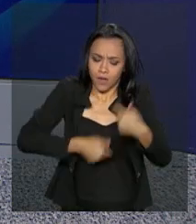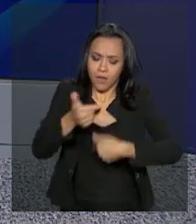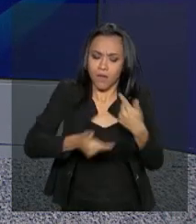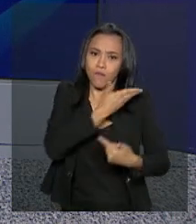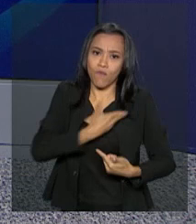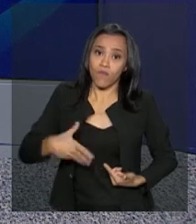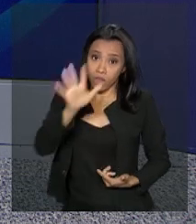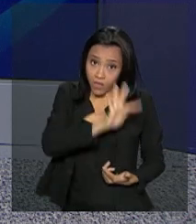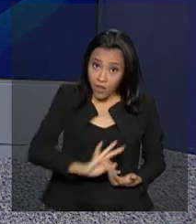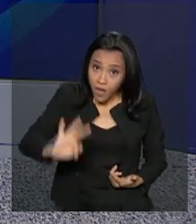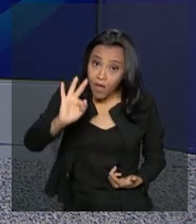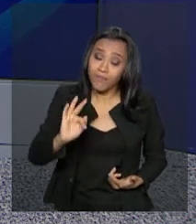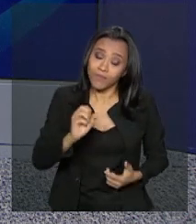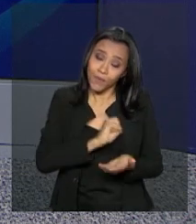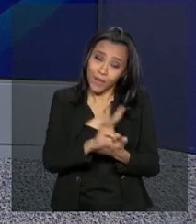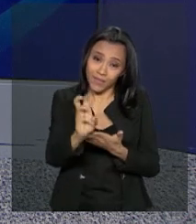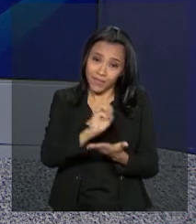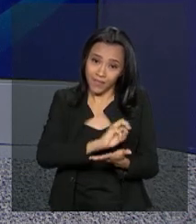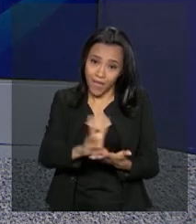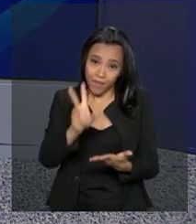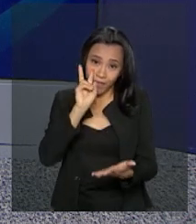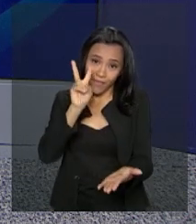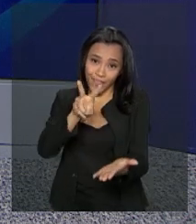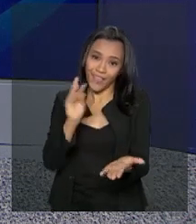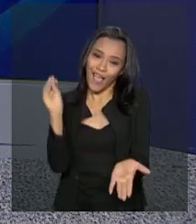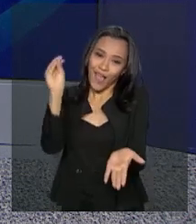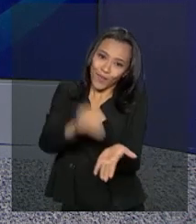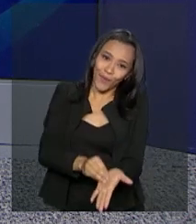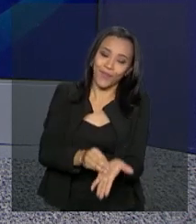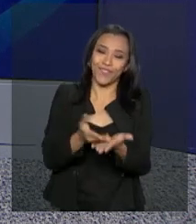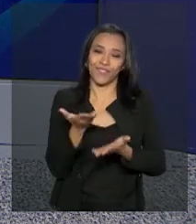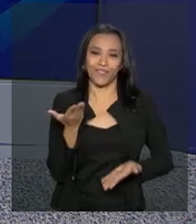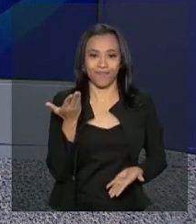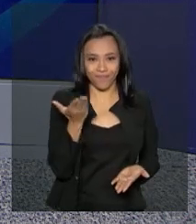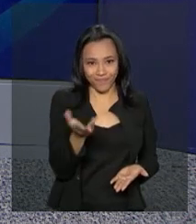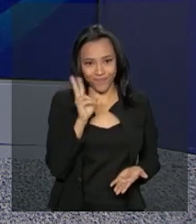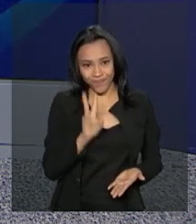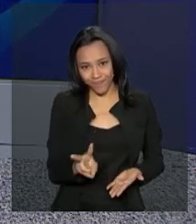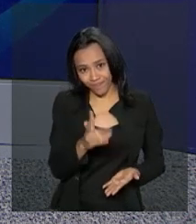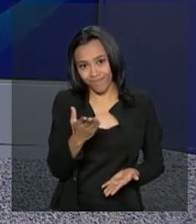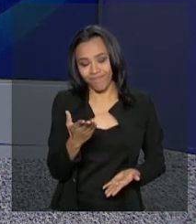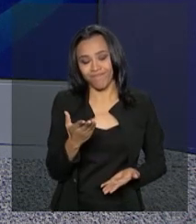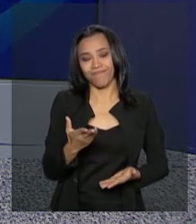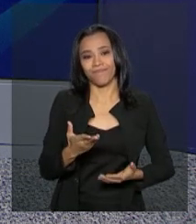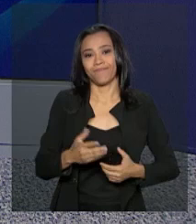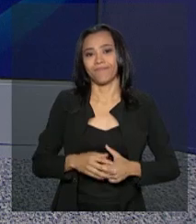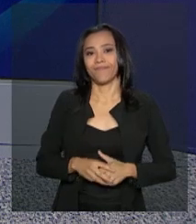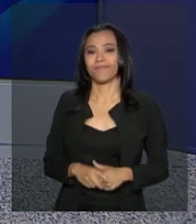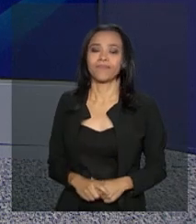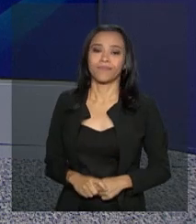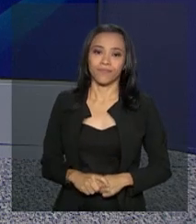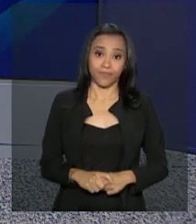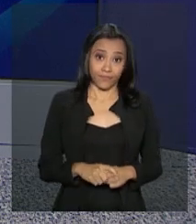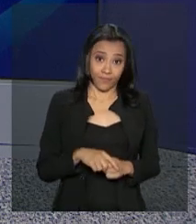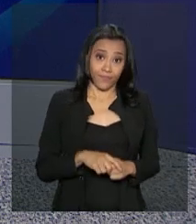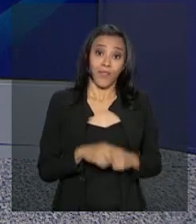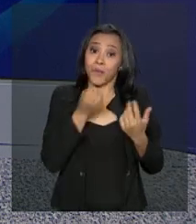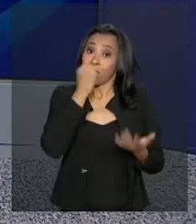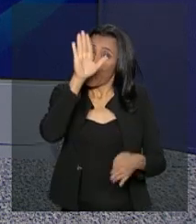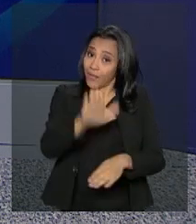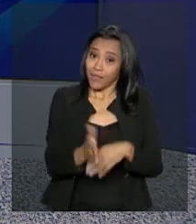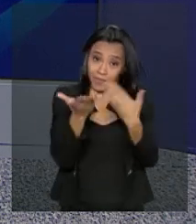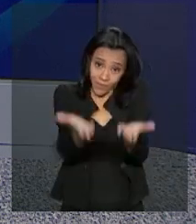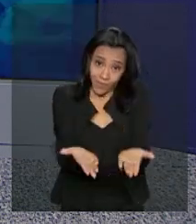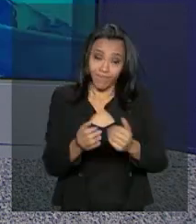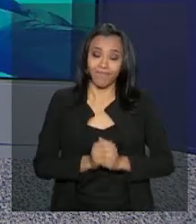federal para o nosso a disappear anote aí é 61 99 86 78 78 7 uma boa